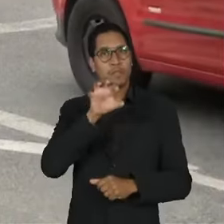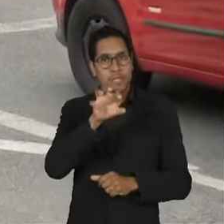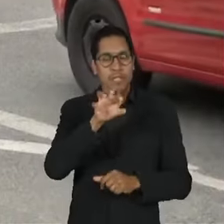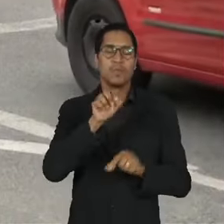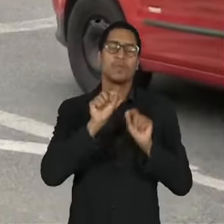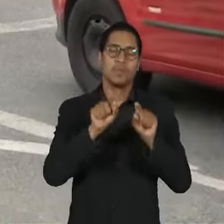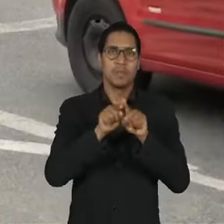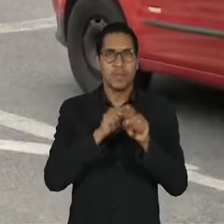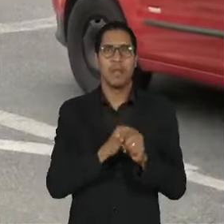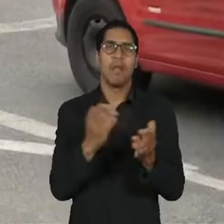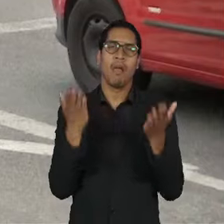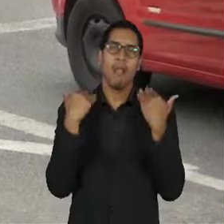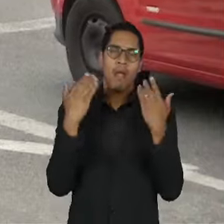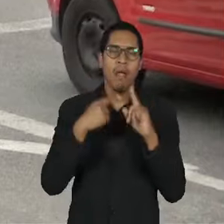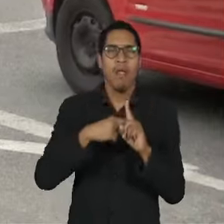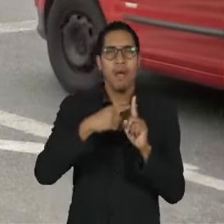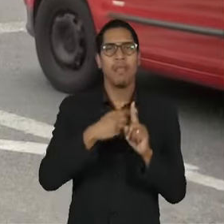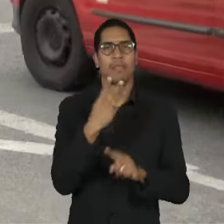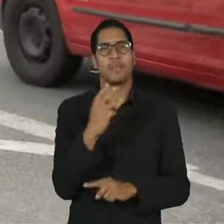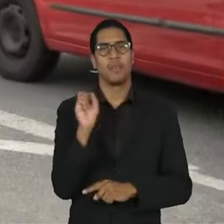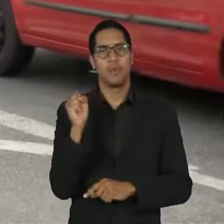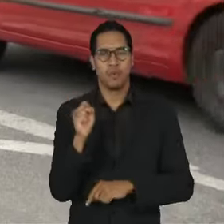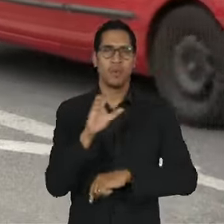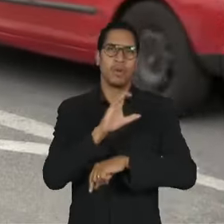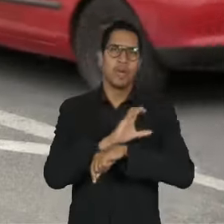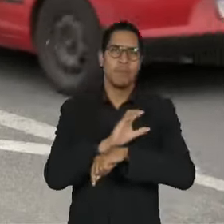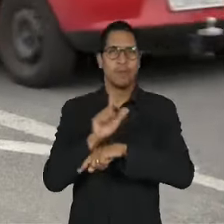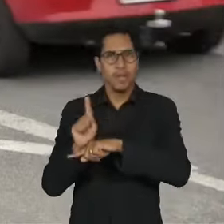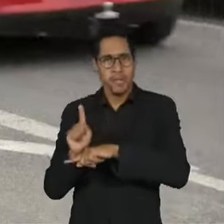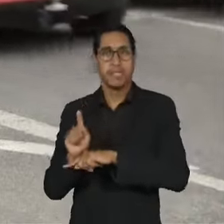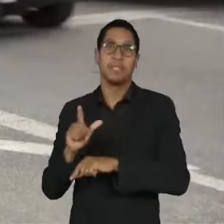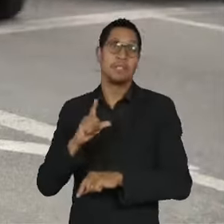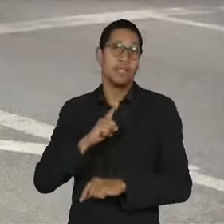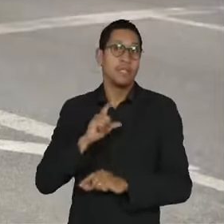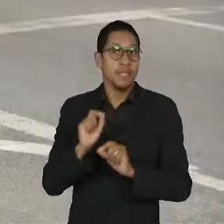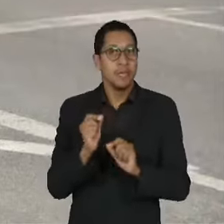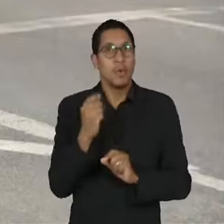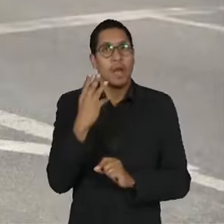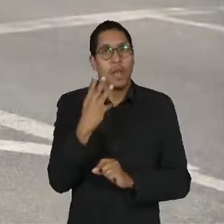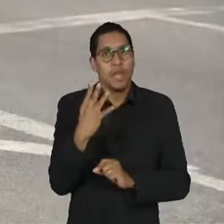de 38 graus em Campo Grande e previsão de 41 para